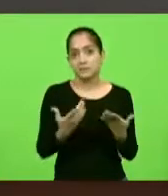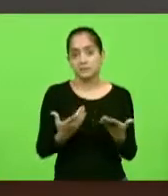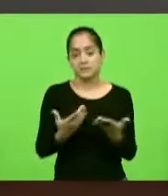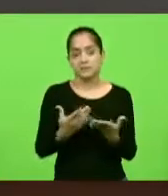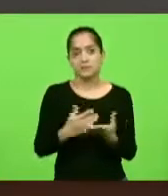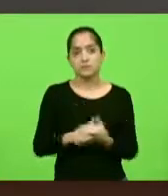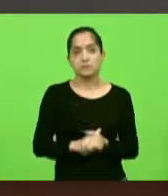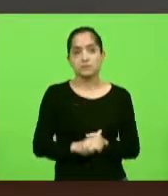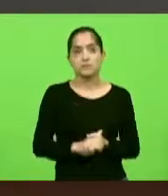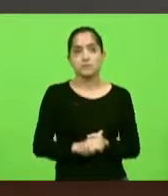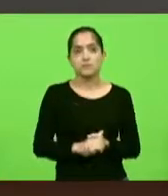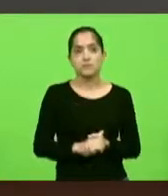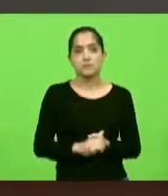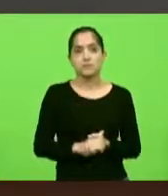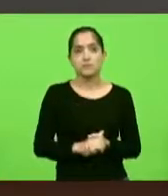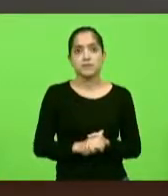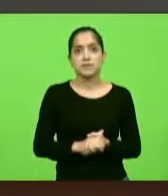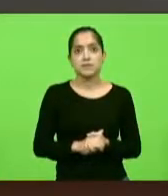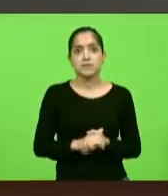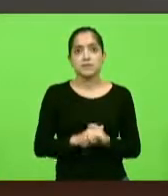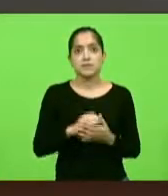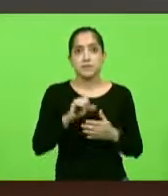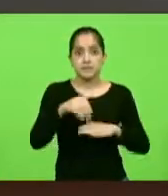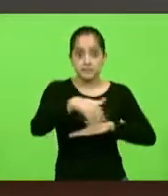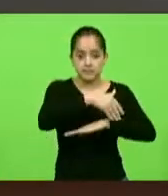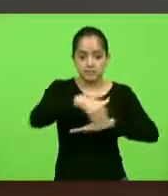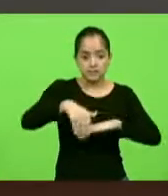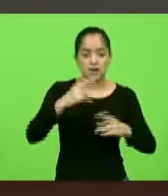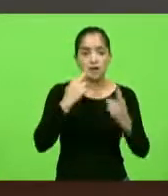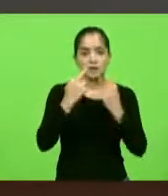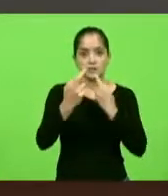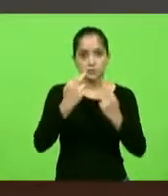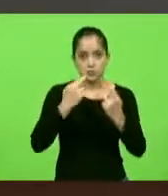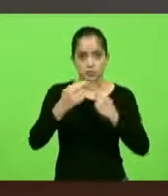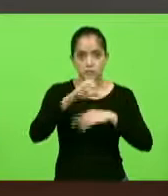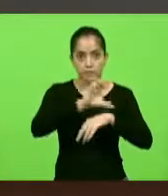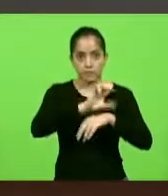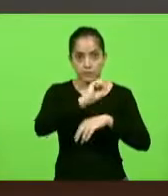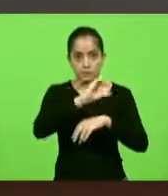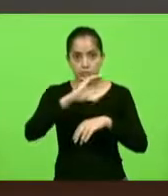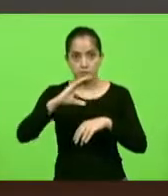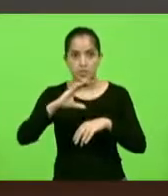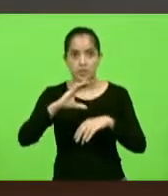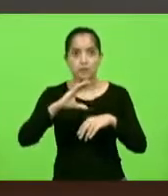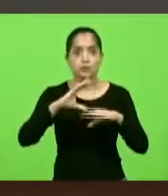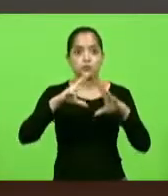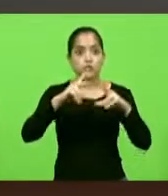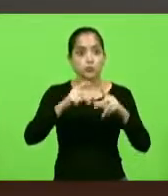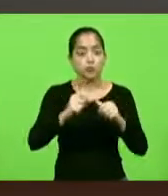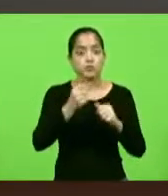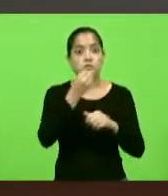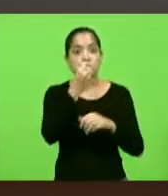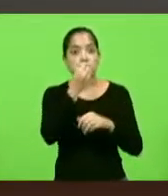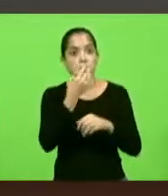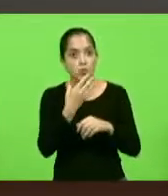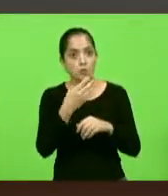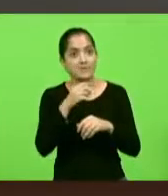Porque se nós tivéssemos com as nossas rodovias, todas elas estaduais boas,